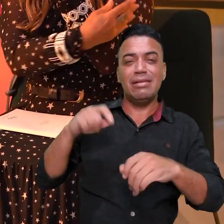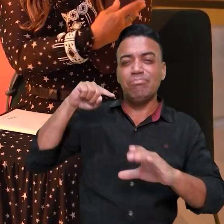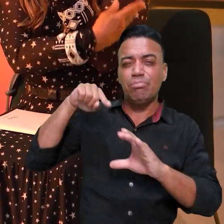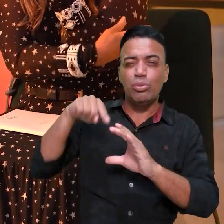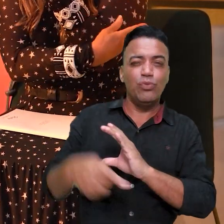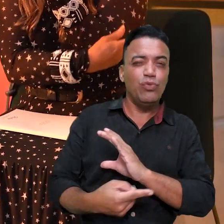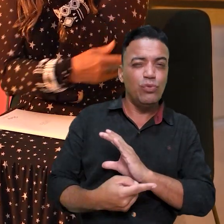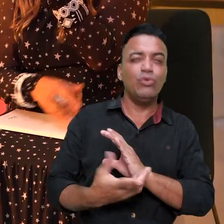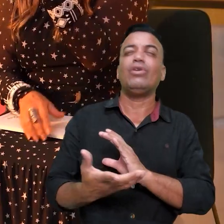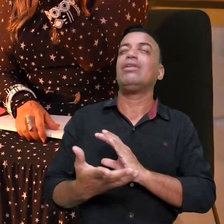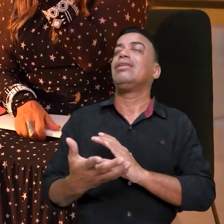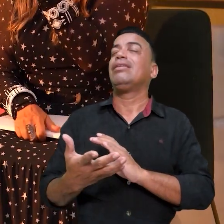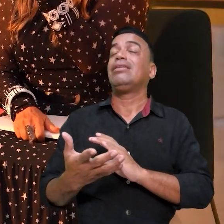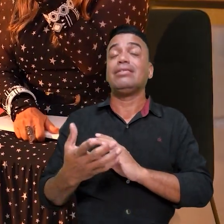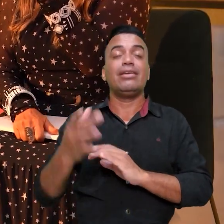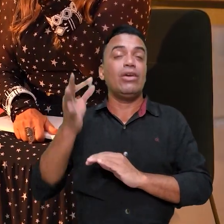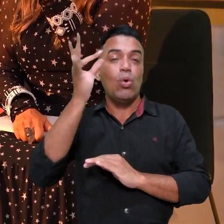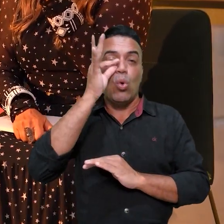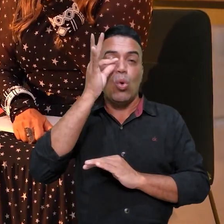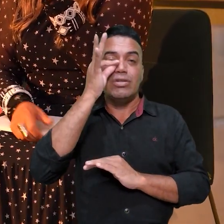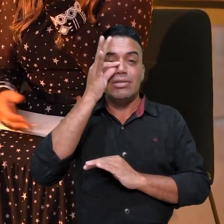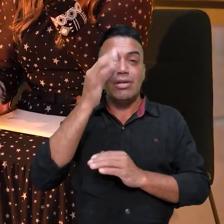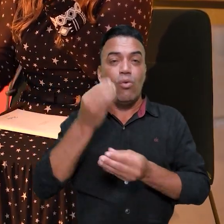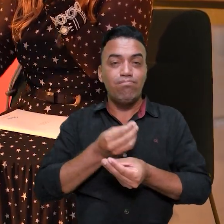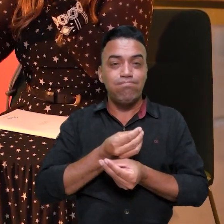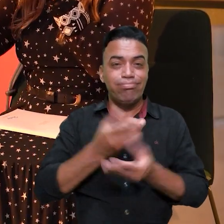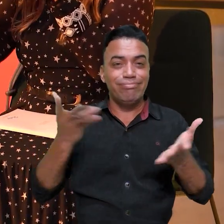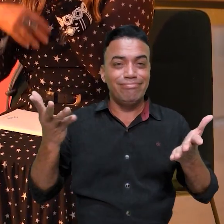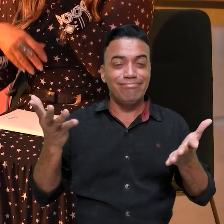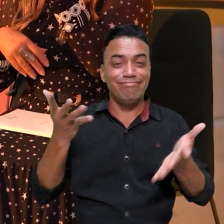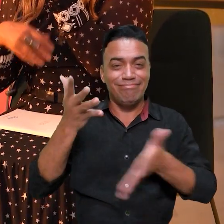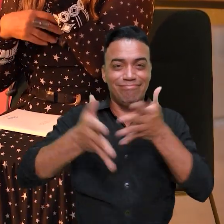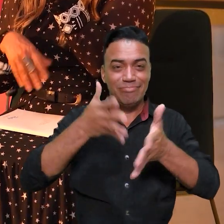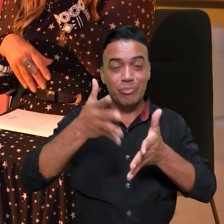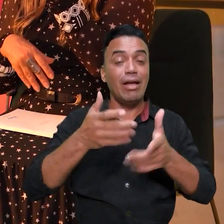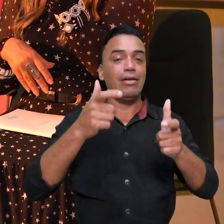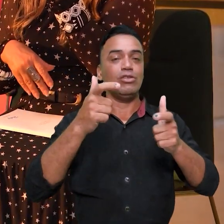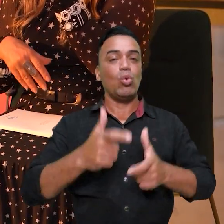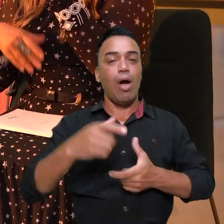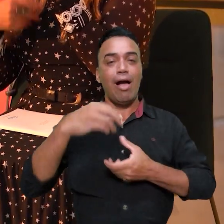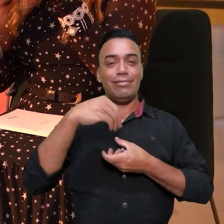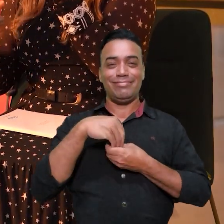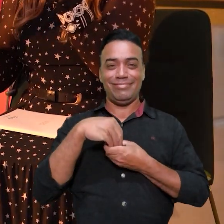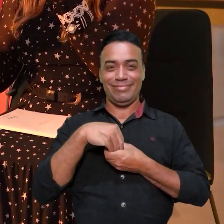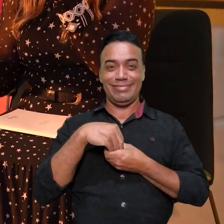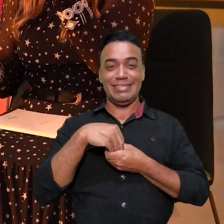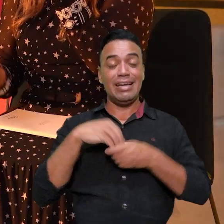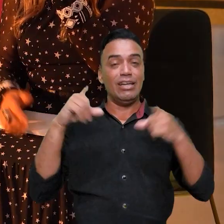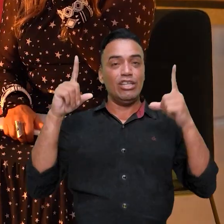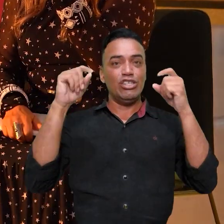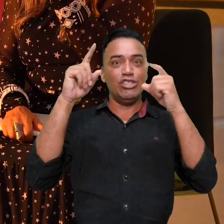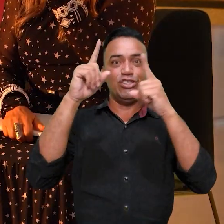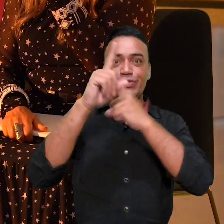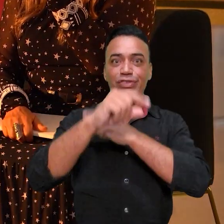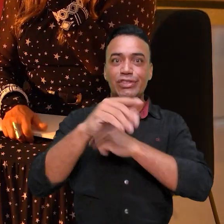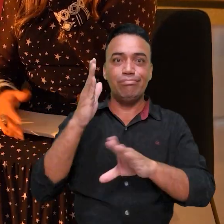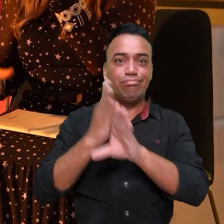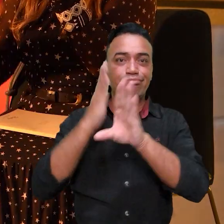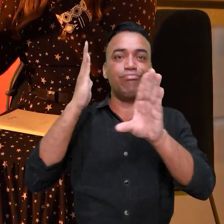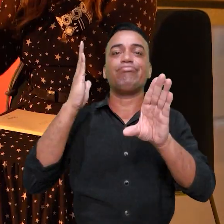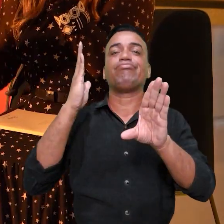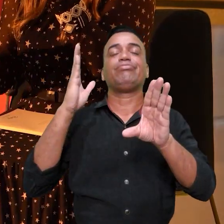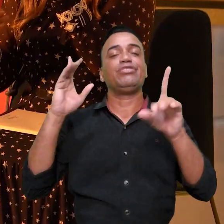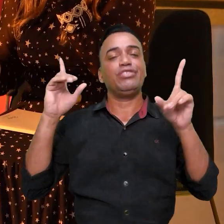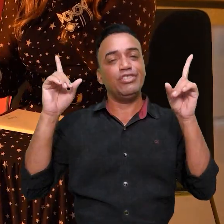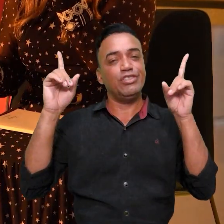mergulho, que é o mergulho que a Conceição fala, sabe? Esse lugar dentro tão difícil de alcançar